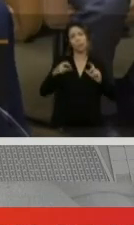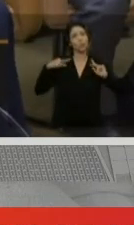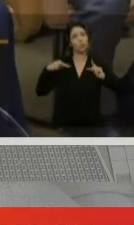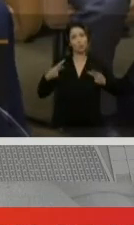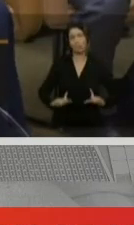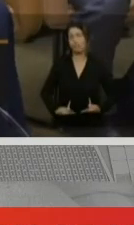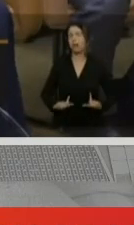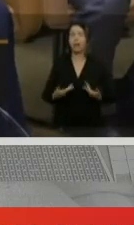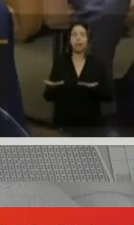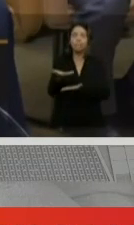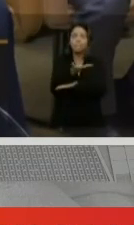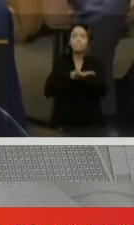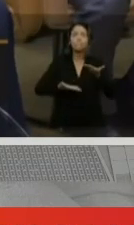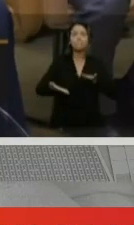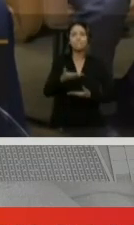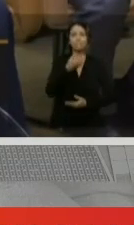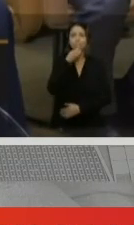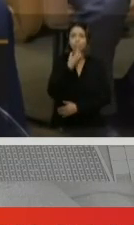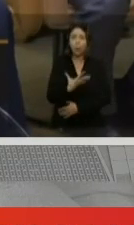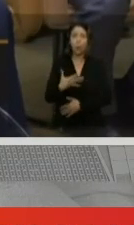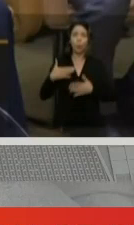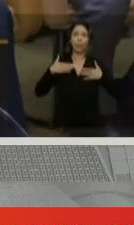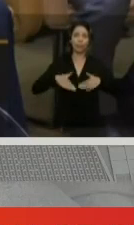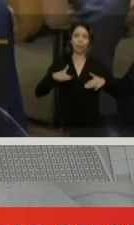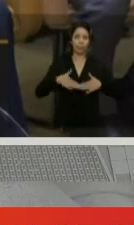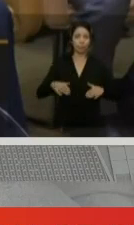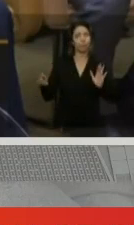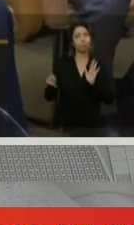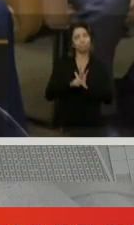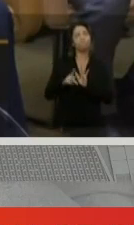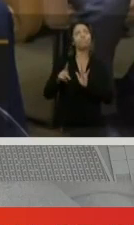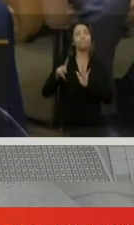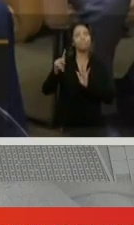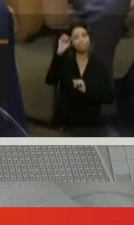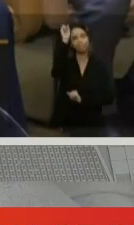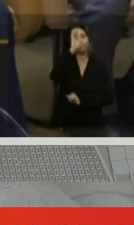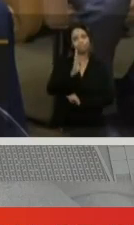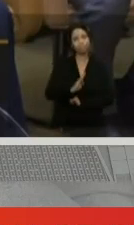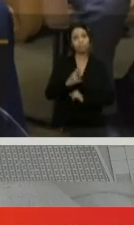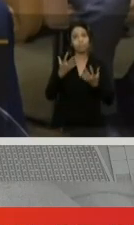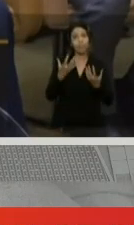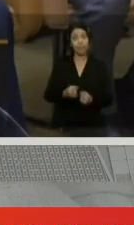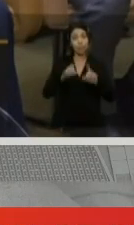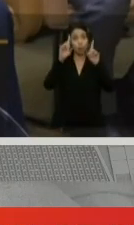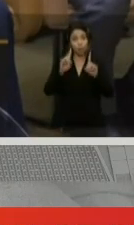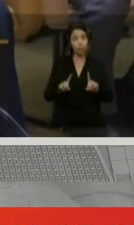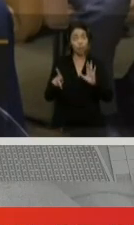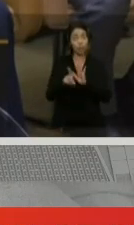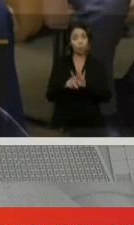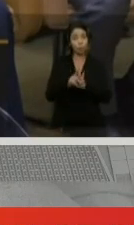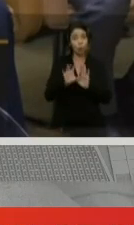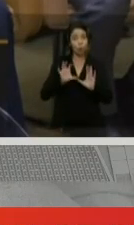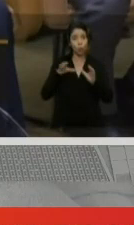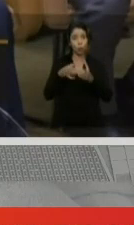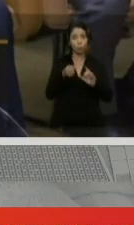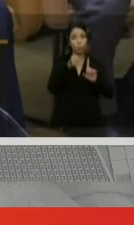nisso, mas o vídeo que foi mostrado é um vídeo que você espera ver no Congresso Nacional, na Câmara dos Deputados,